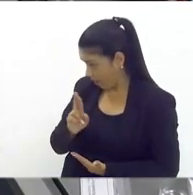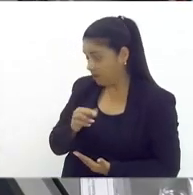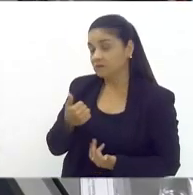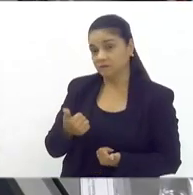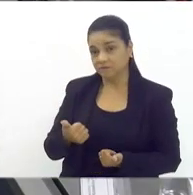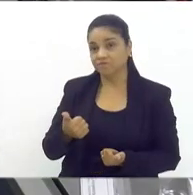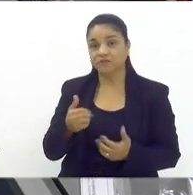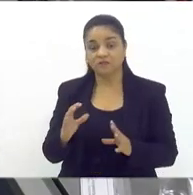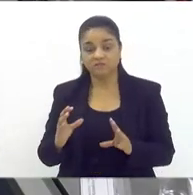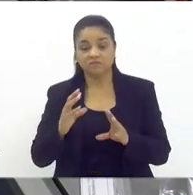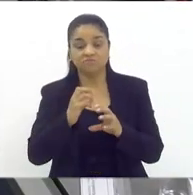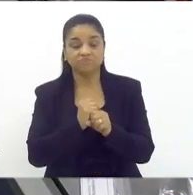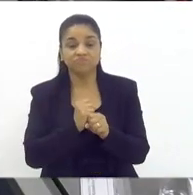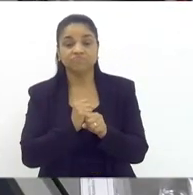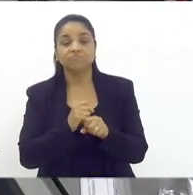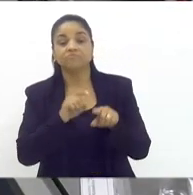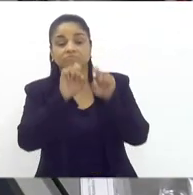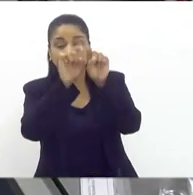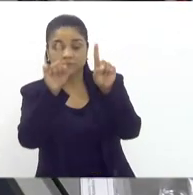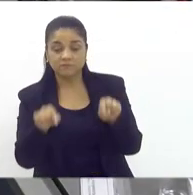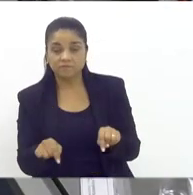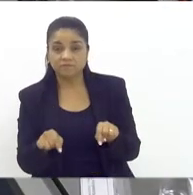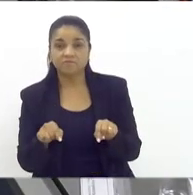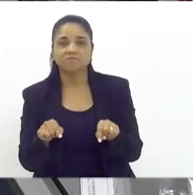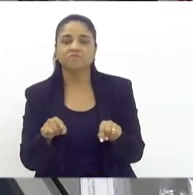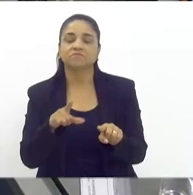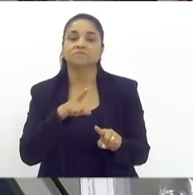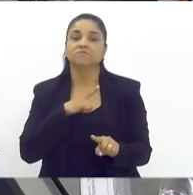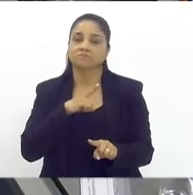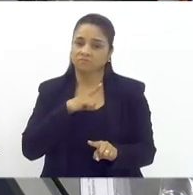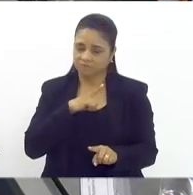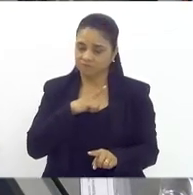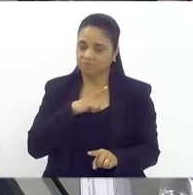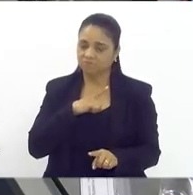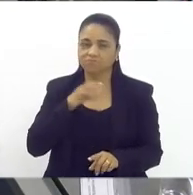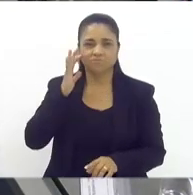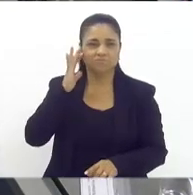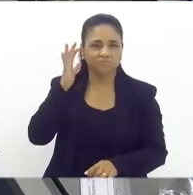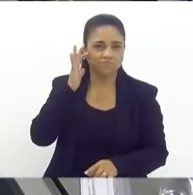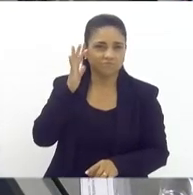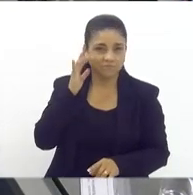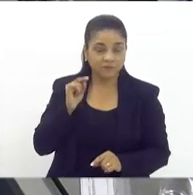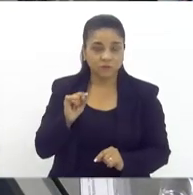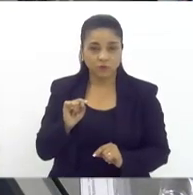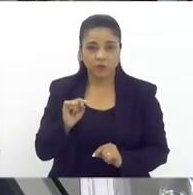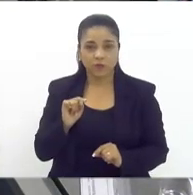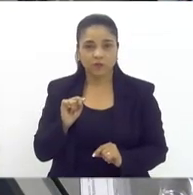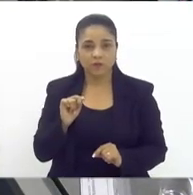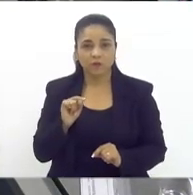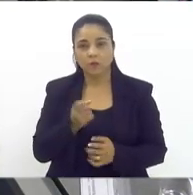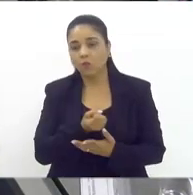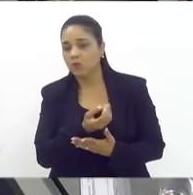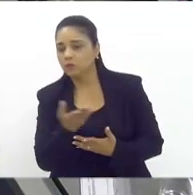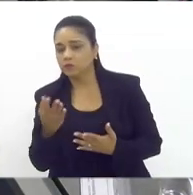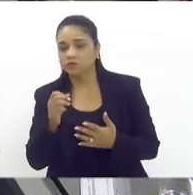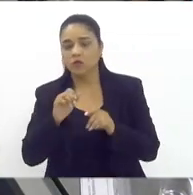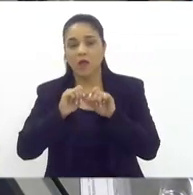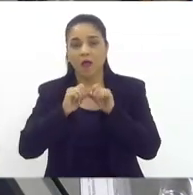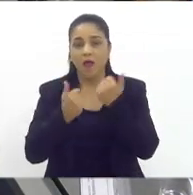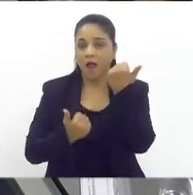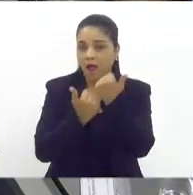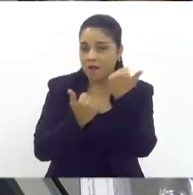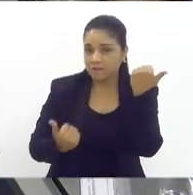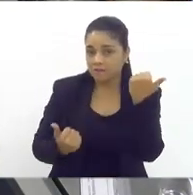quantitativo de servidores Imagino que tenha uma quantidade de assessores nos